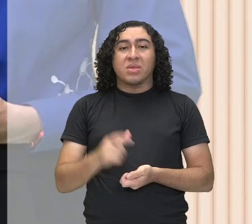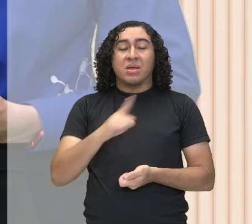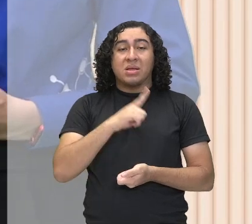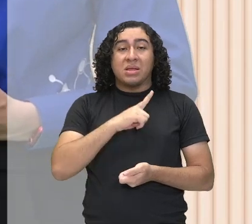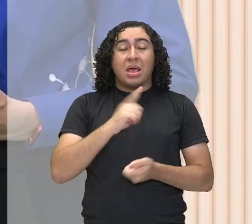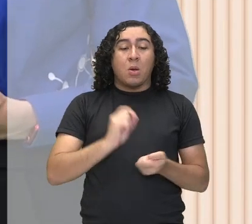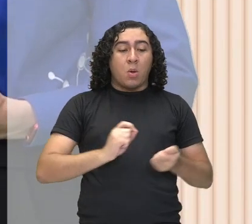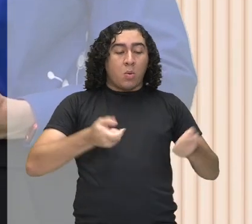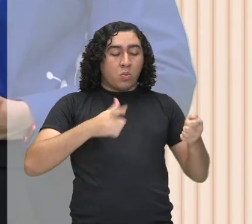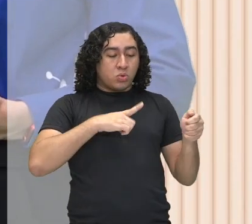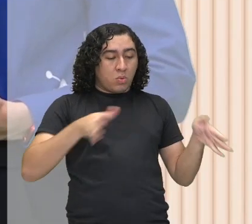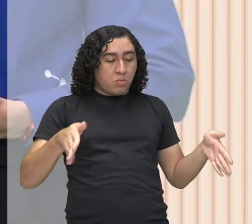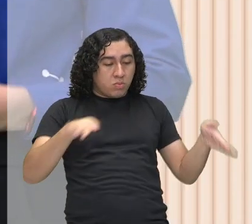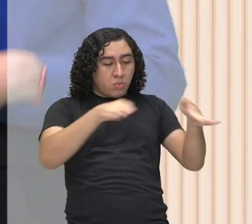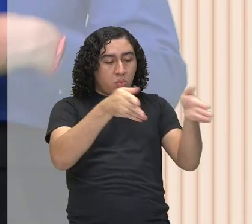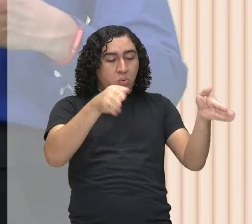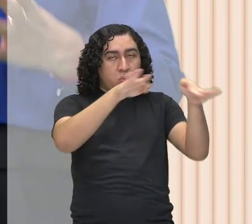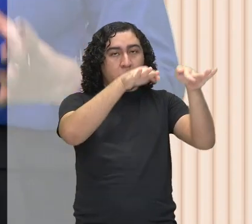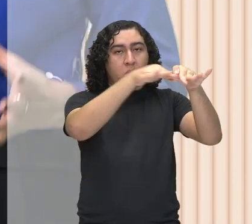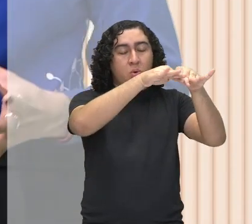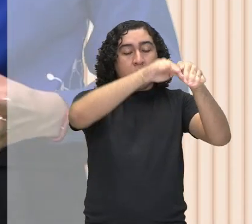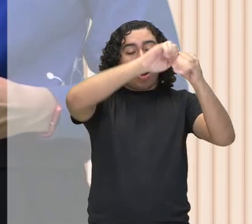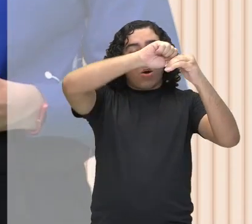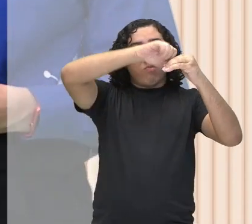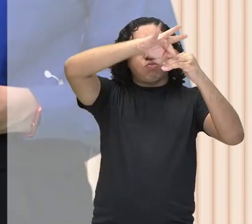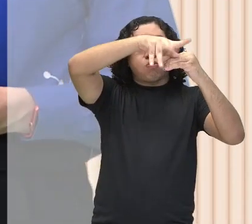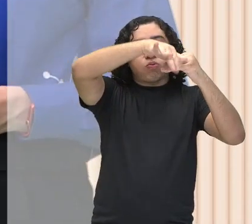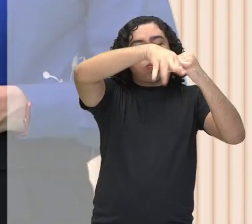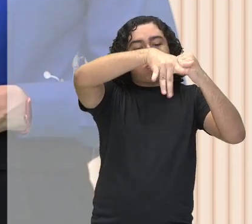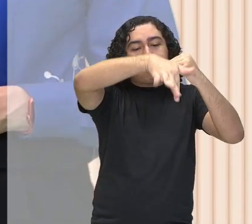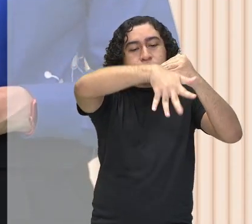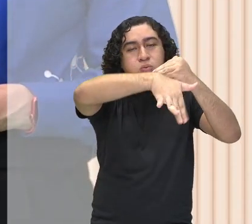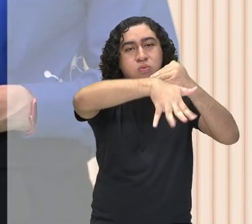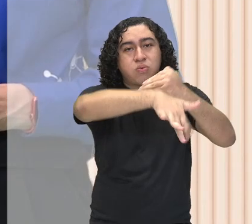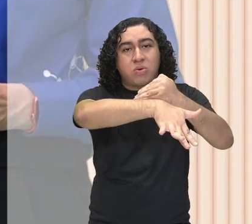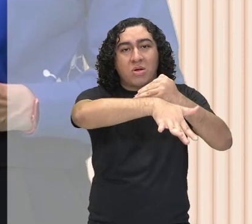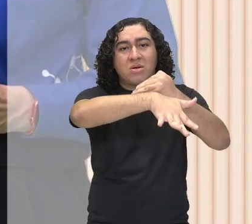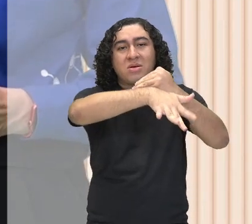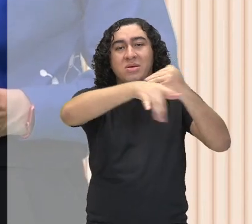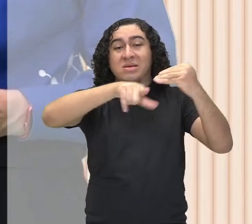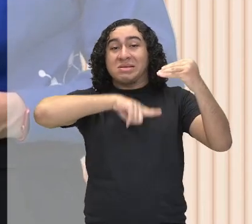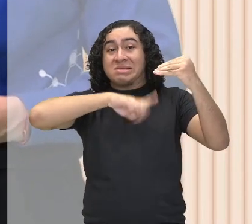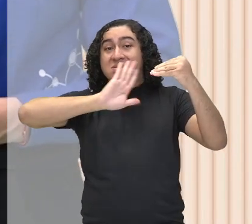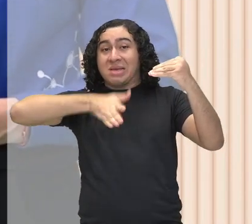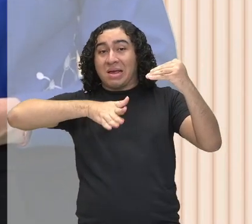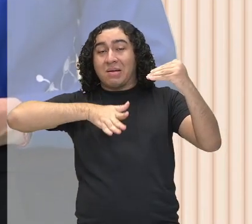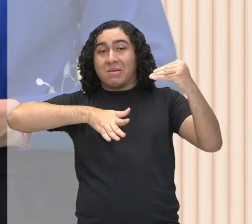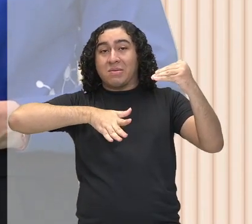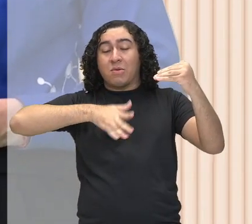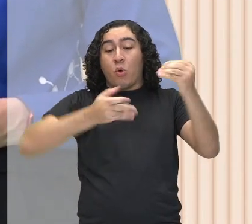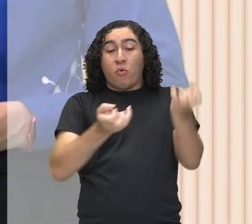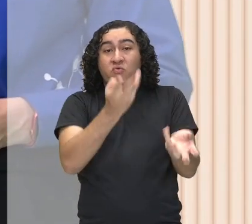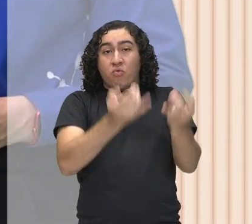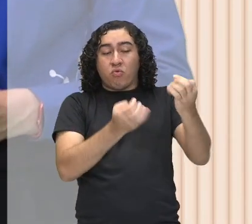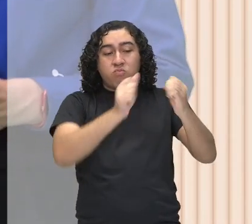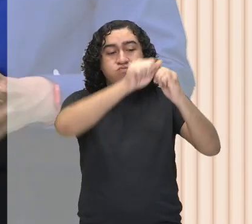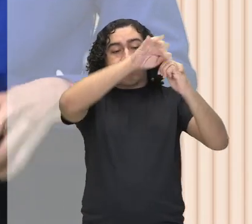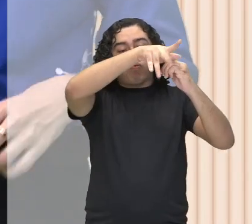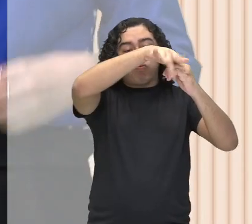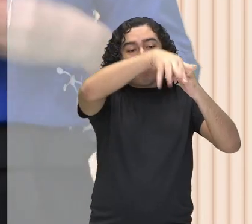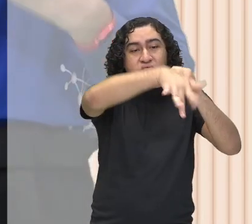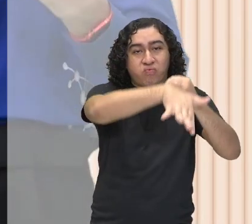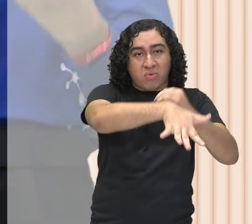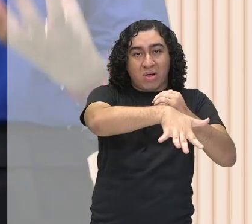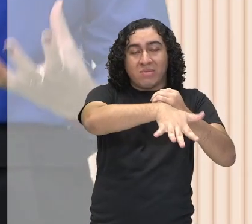ali ameaçando a população a entrar em erupção. Então, é apenas um exemplo, tá bom?